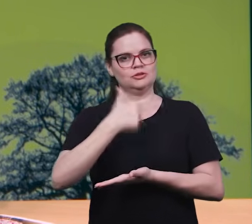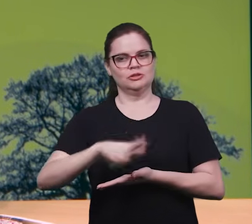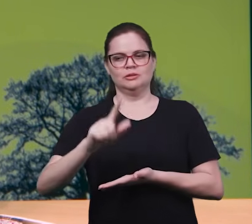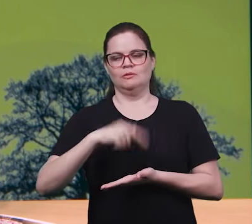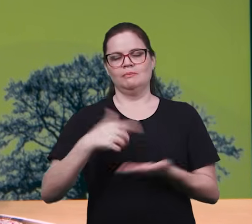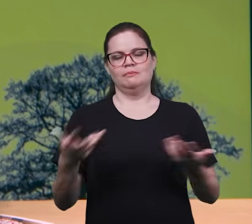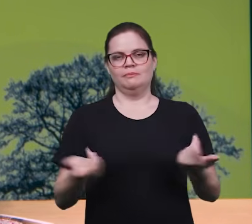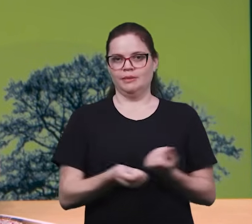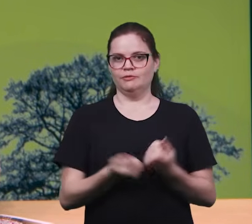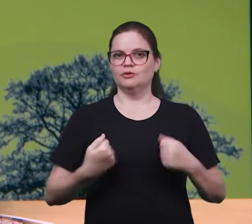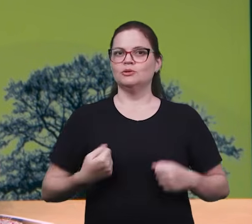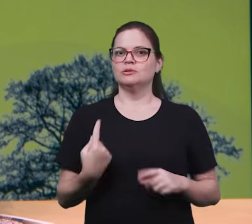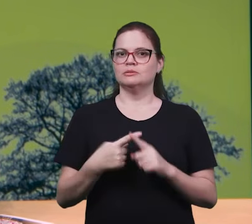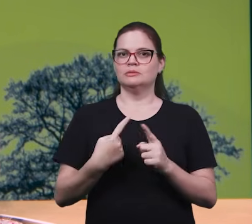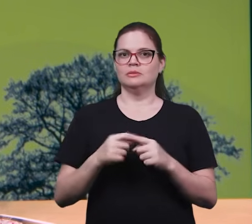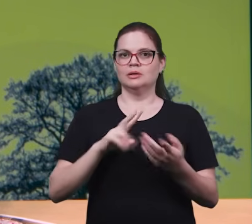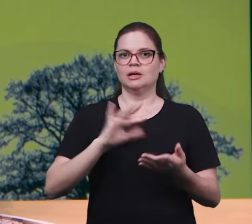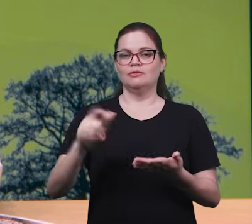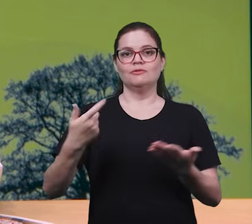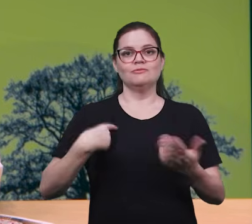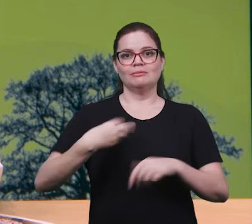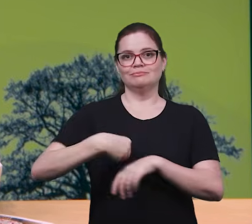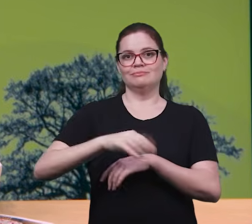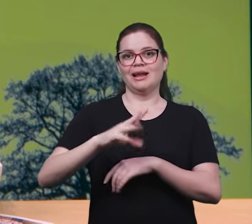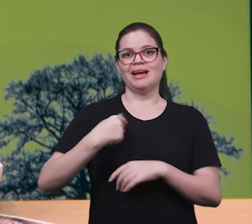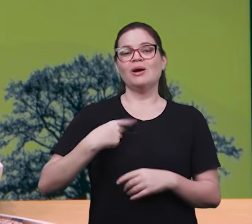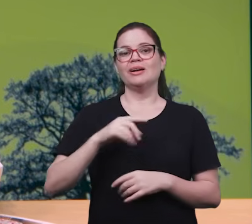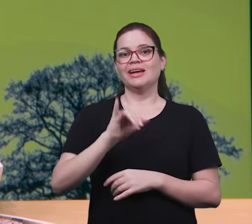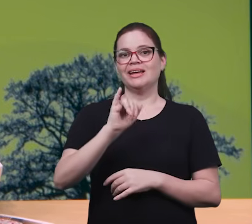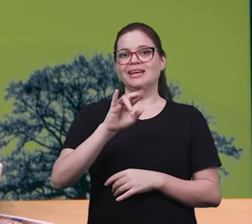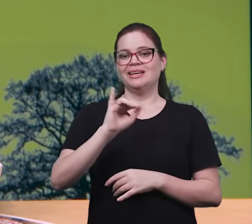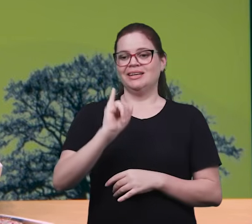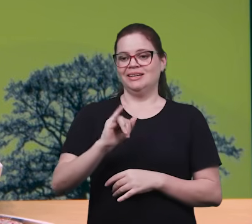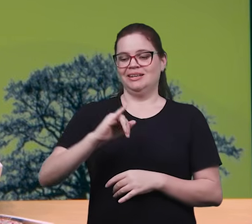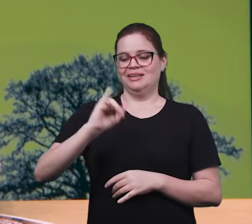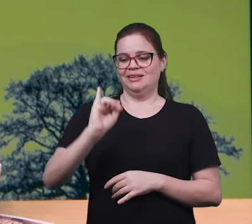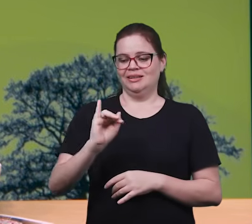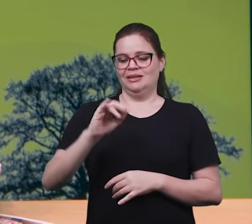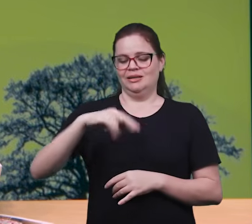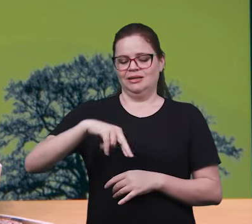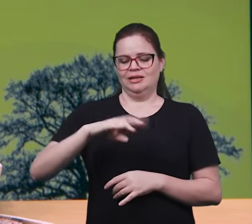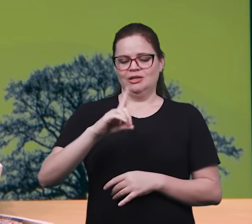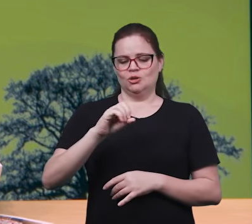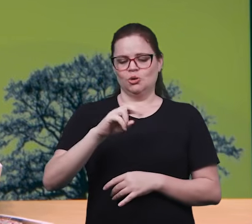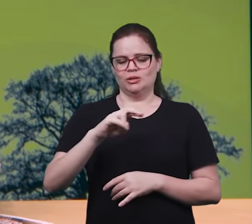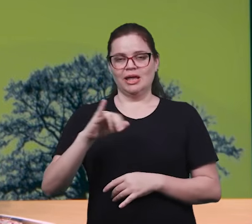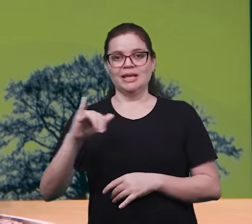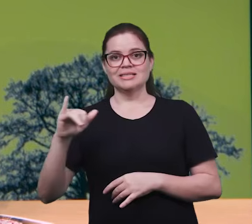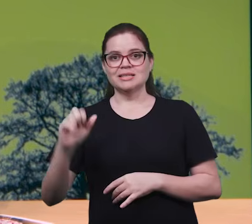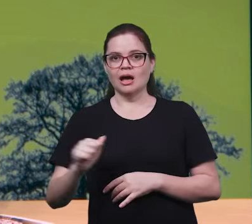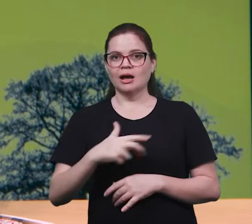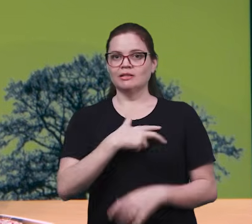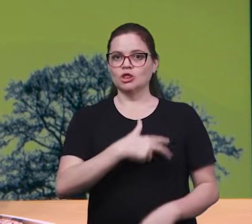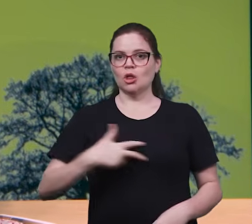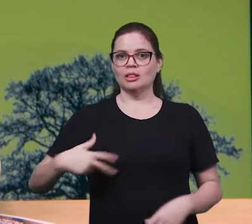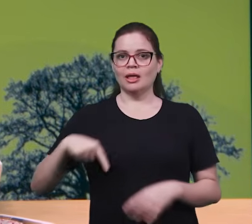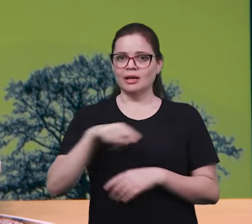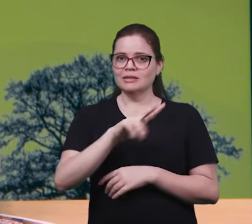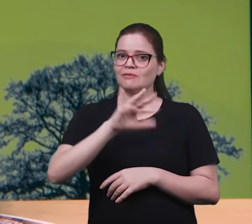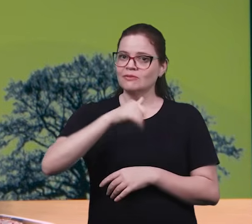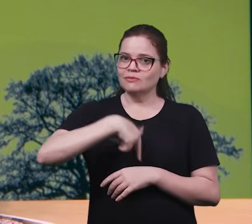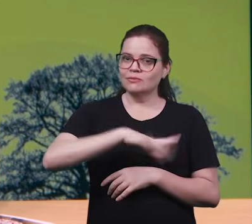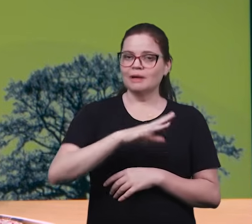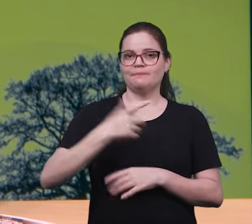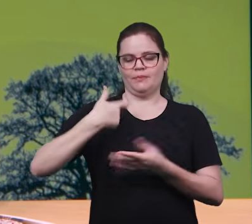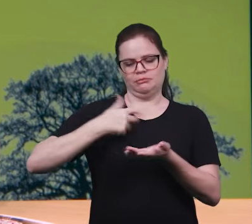maravilhoso. Vai para o indonésio. Nunca pensei na minha vida em falar indonésio, não falo de fato, mas traduzo, os irmãos